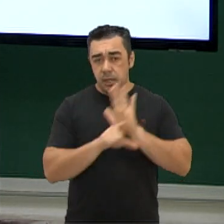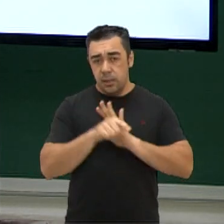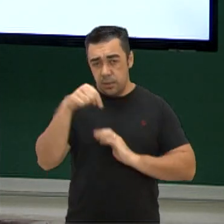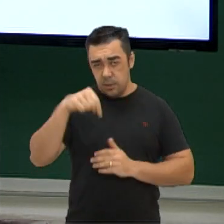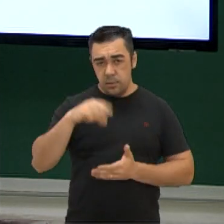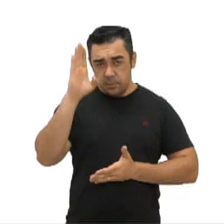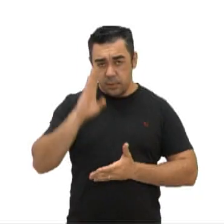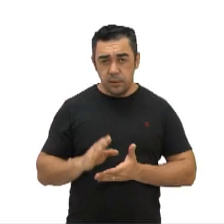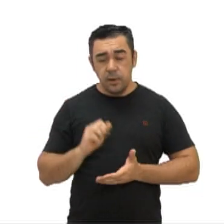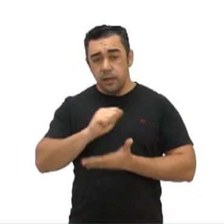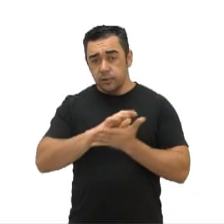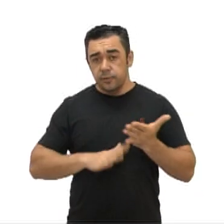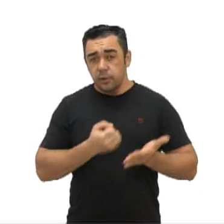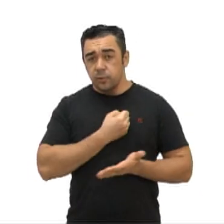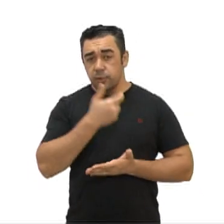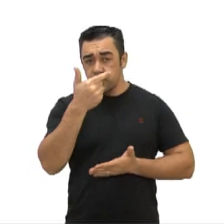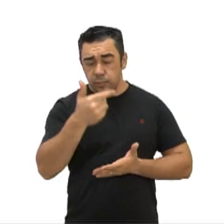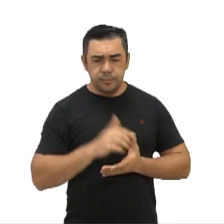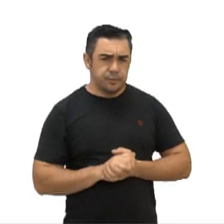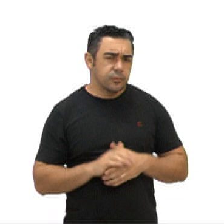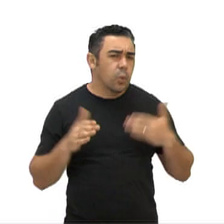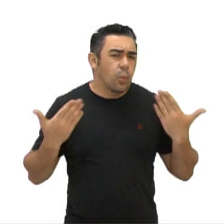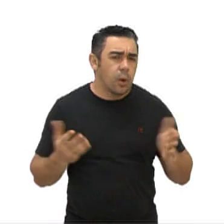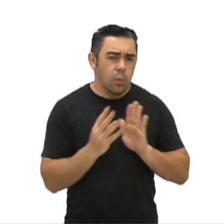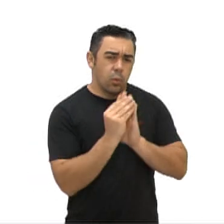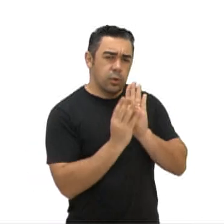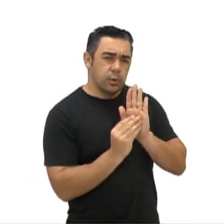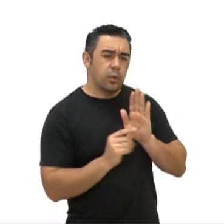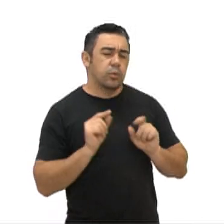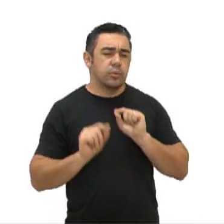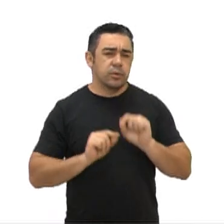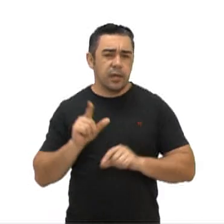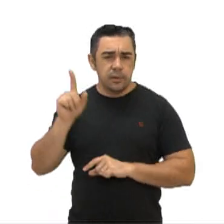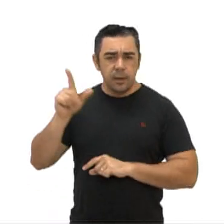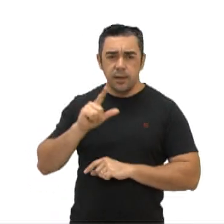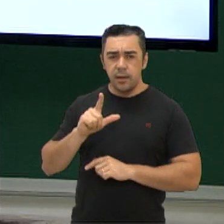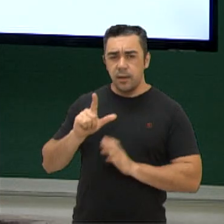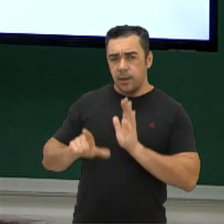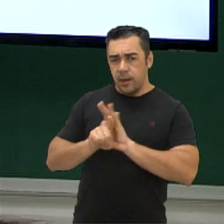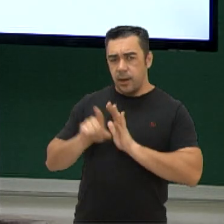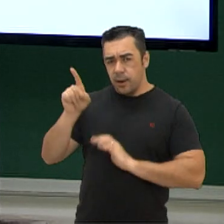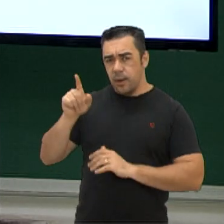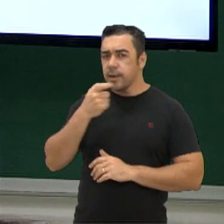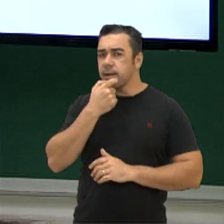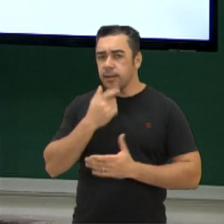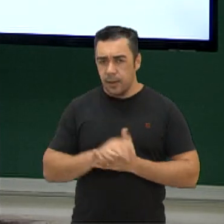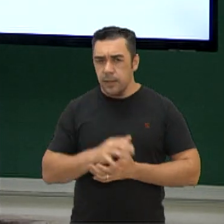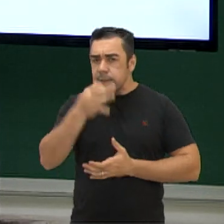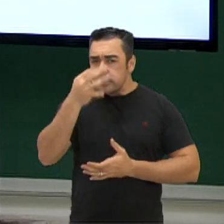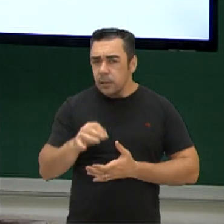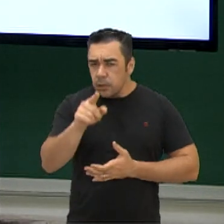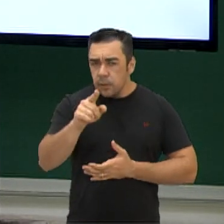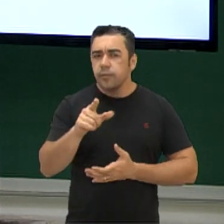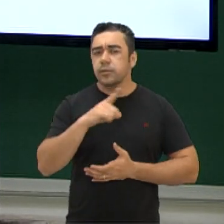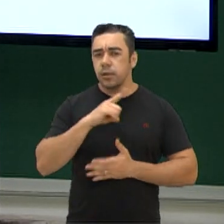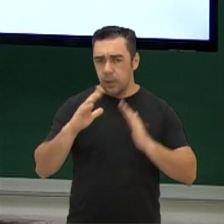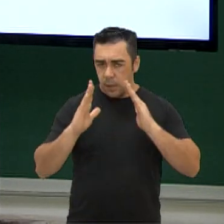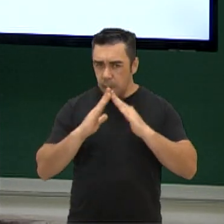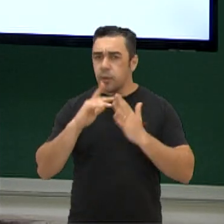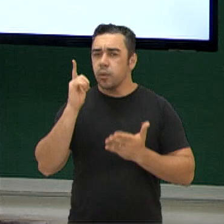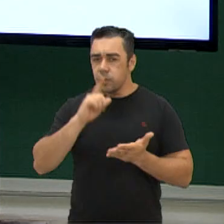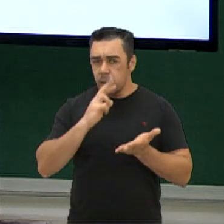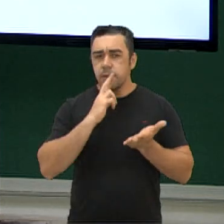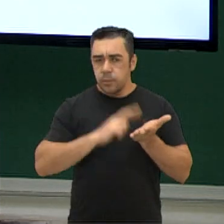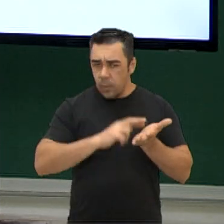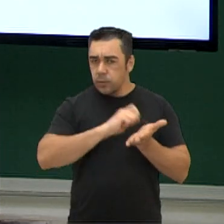eu trago a atividade 2. Qual era o conteúdo da Lei Bill Arbedin? Nós acabamos de ver, eu tenho certeza que você aí na sua casa